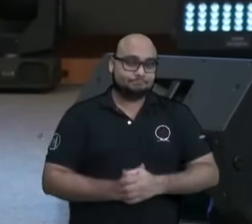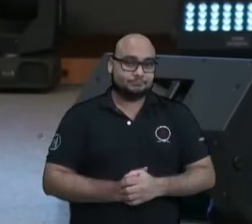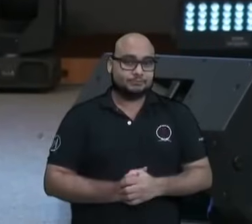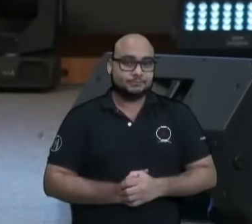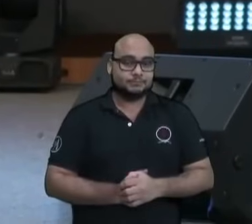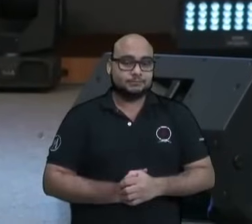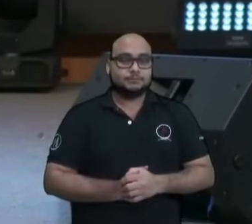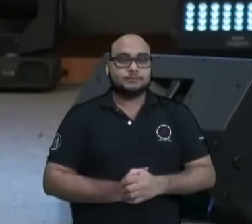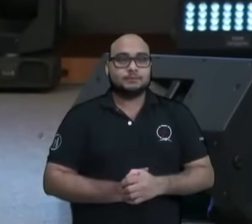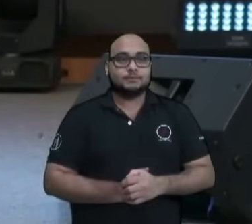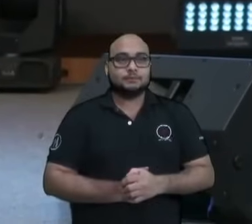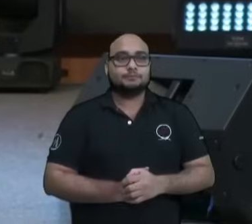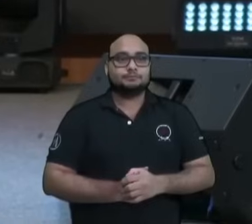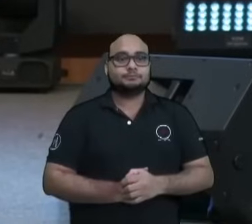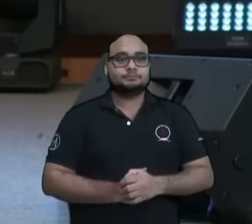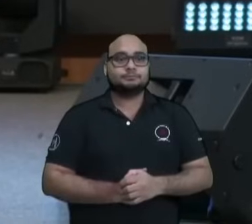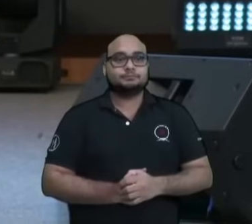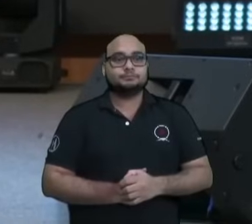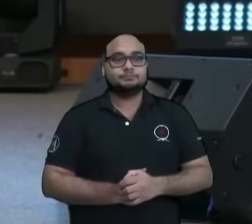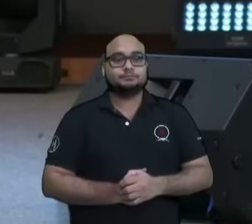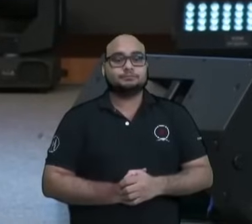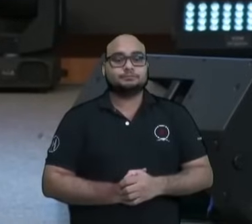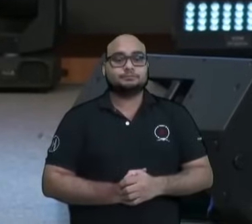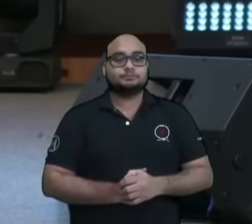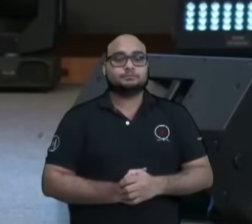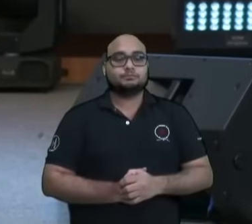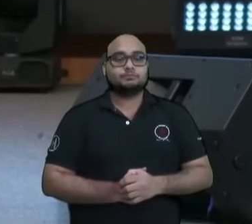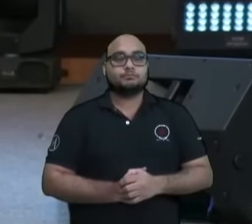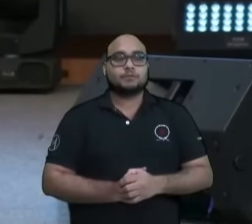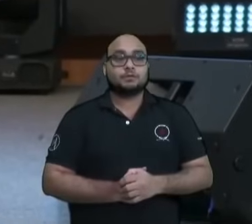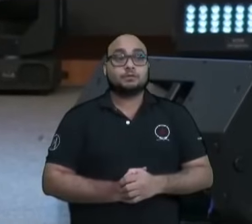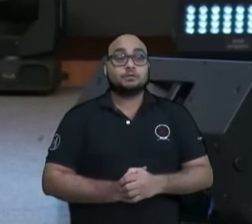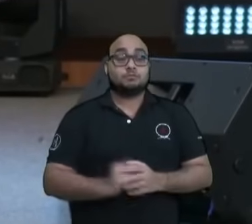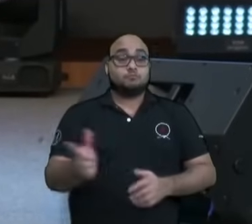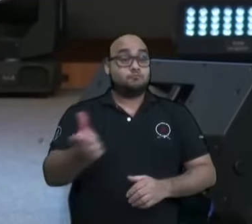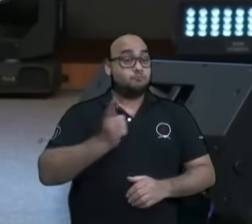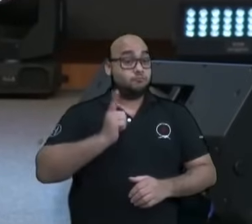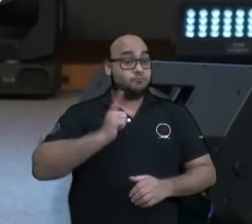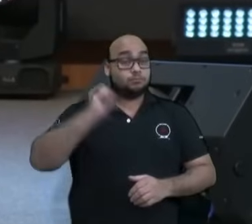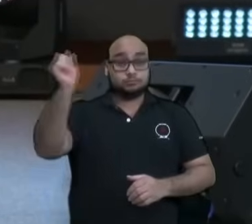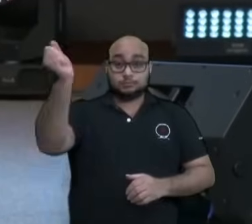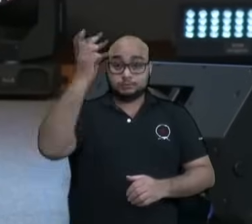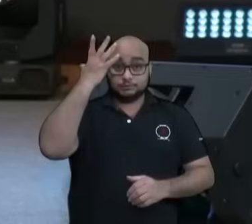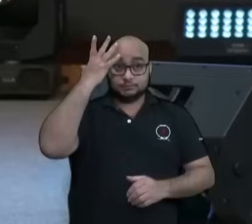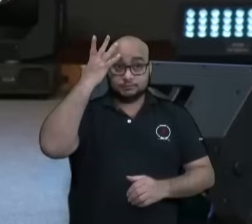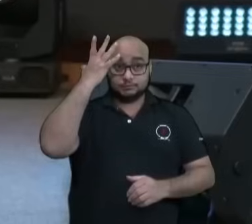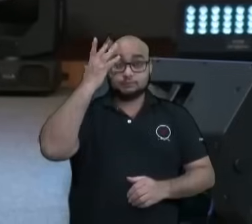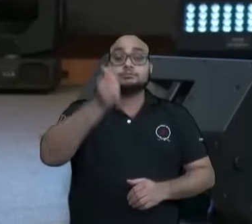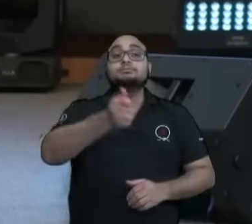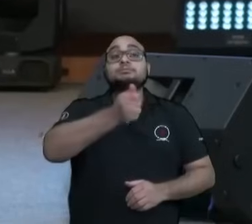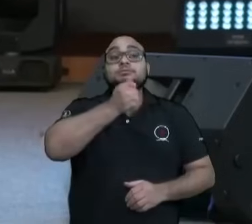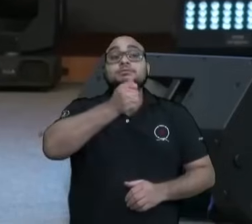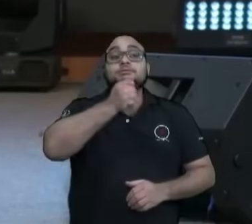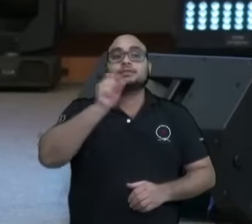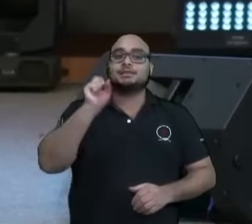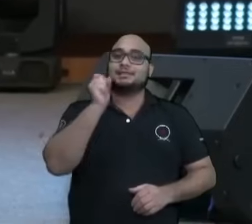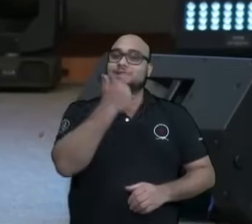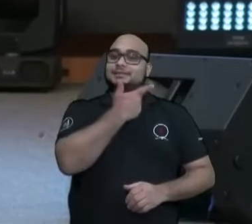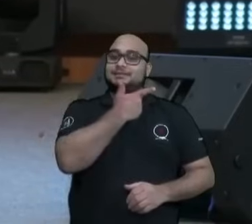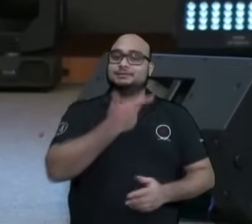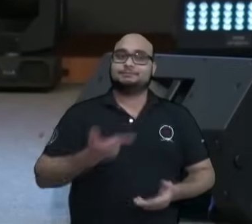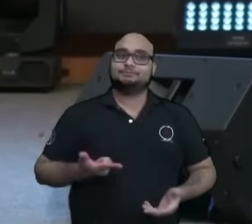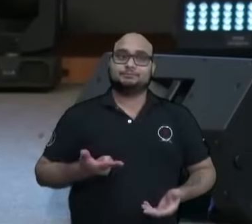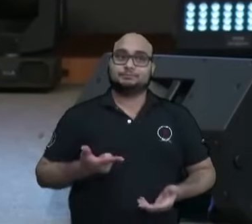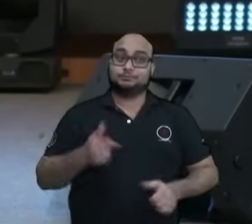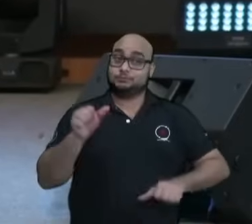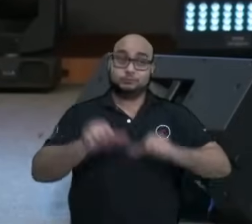seguinte primeiro que existe uma graça sem graça é uma graça que não transforma que não liberta e que